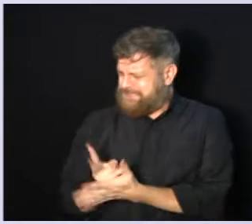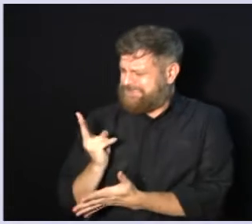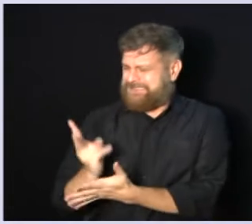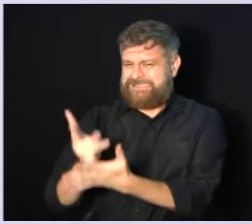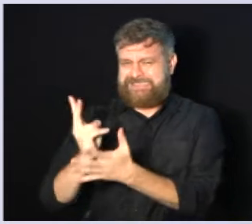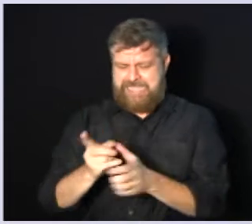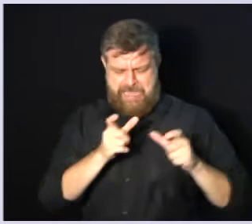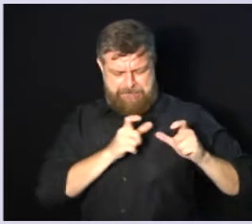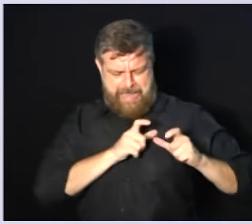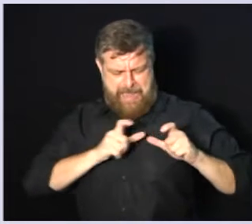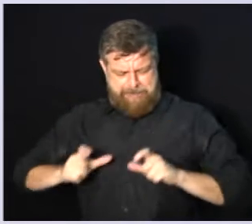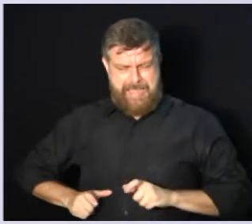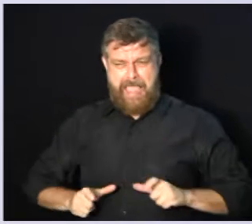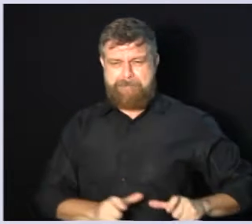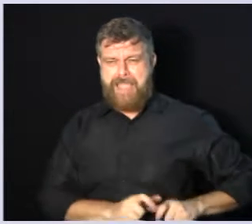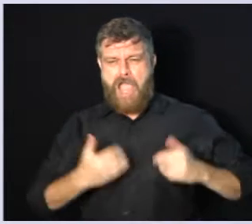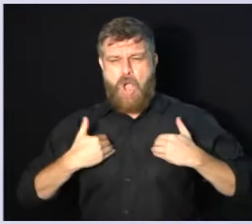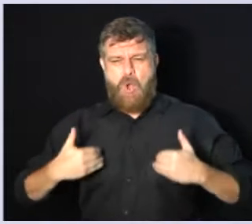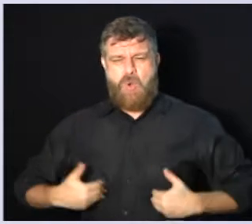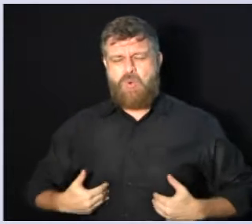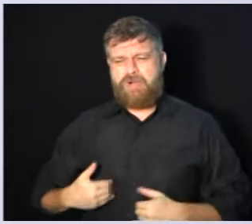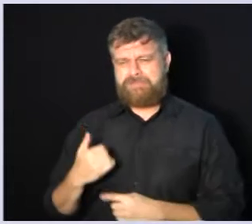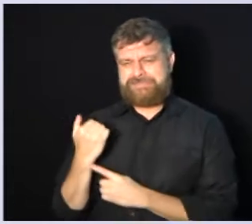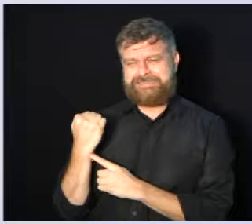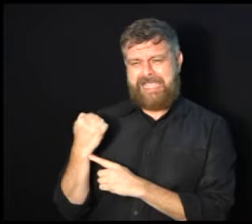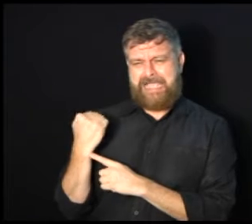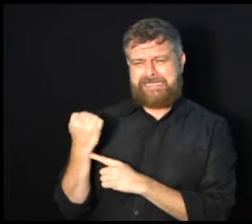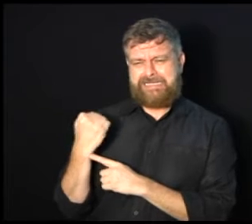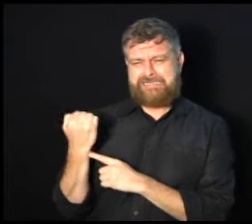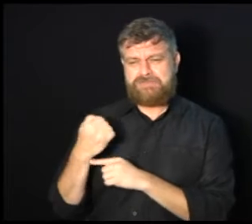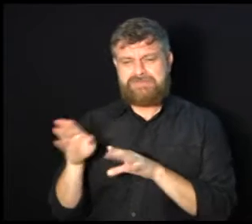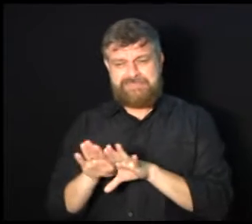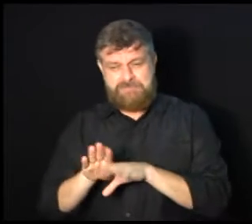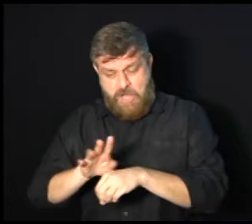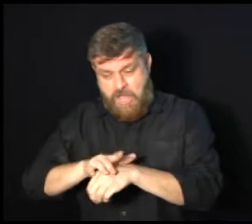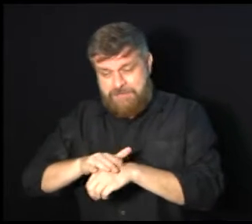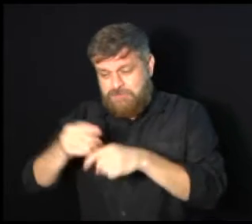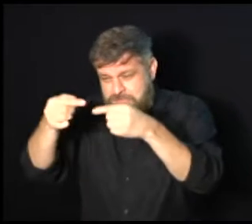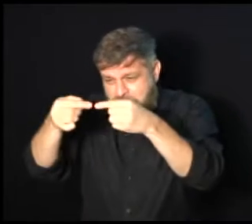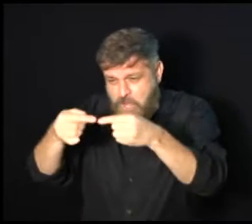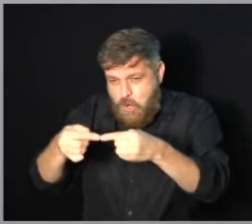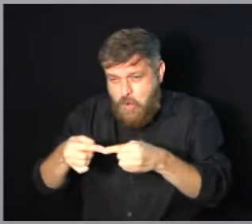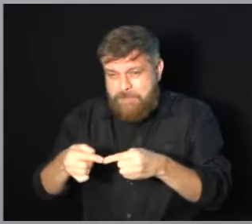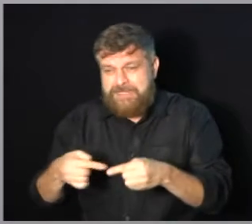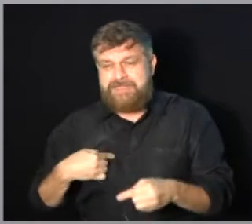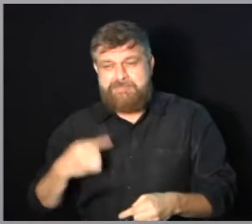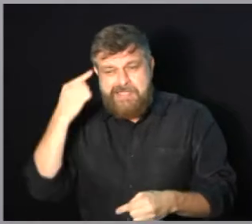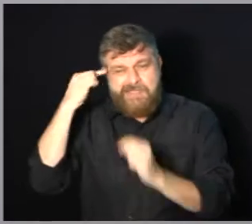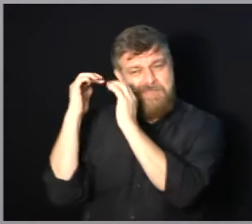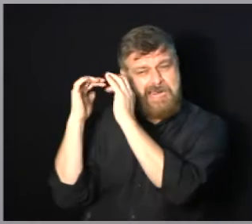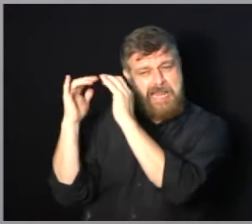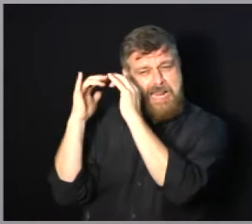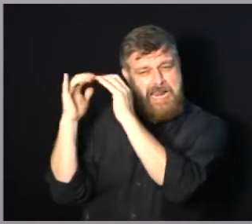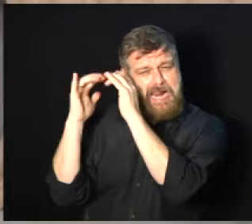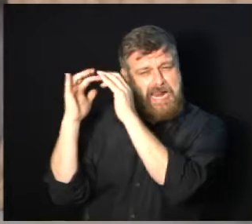vários pontos do corpo e articulações. É uma patologia relacionada com o funcionamento do sistema nervoso central e